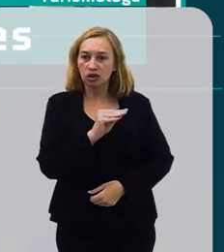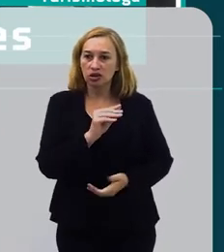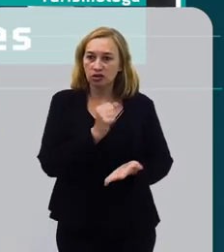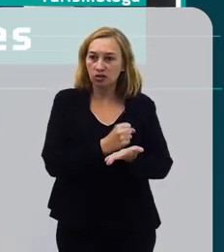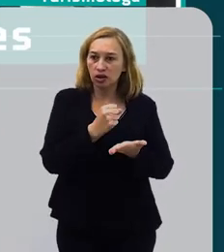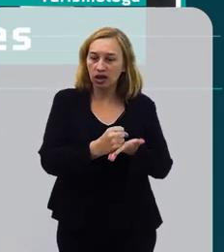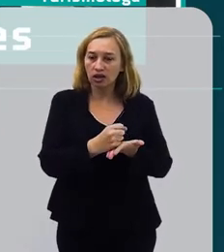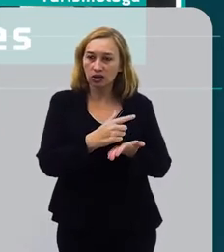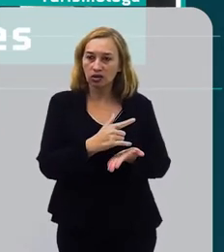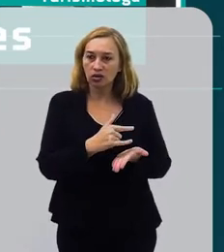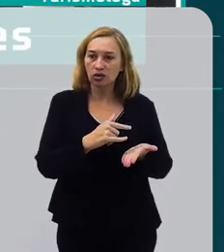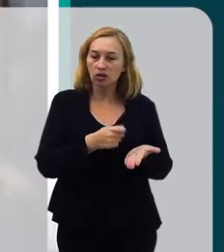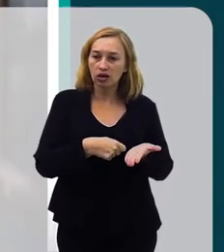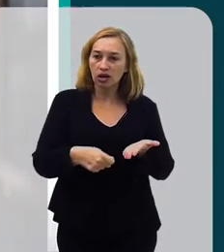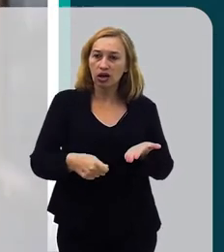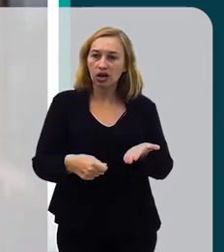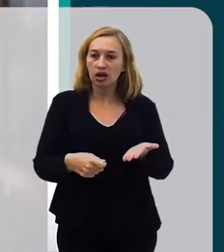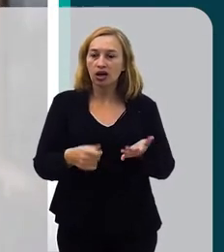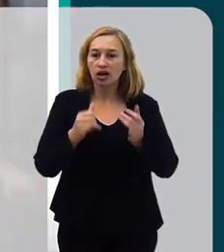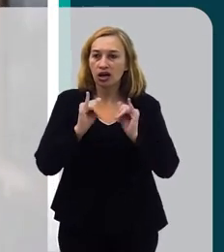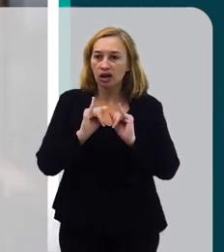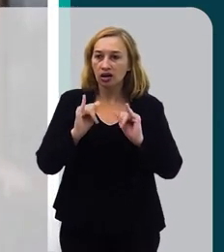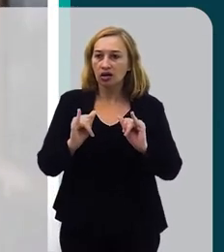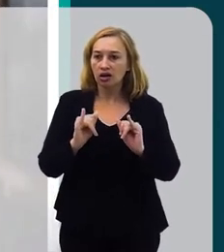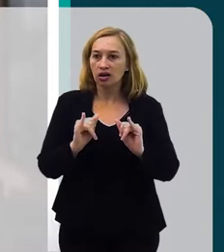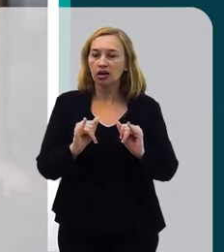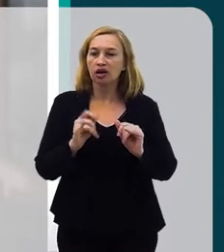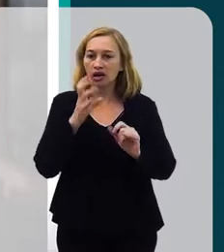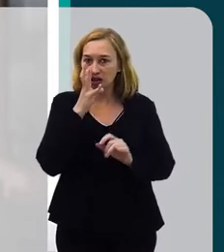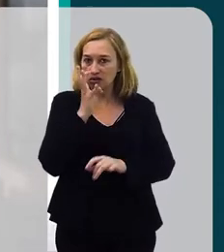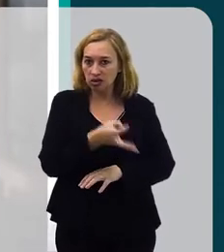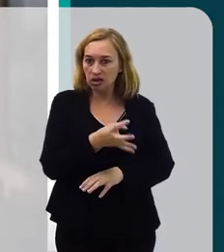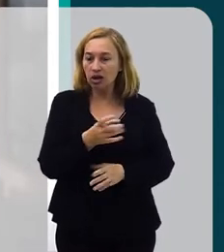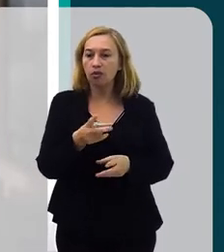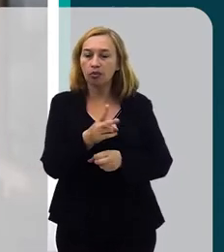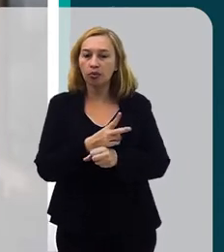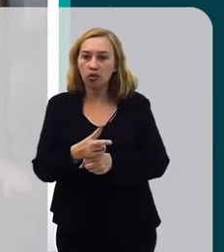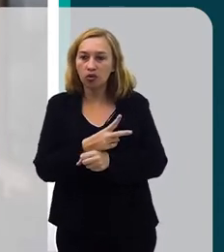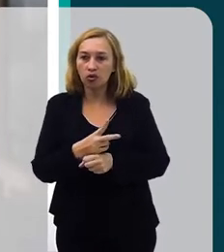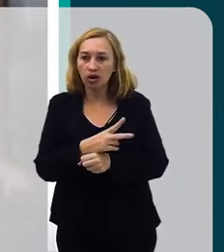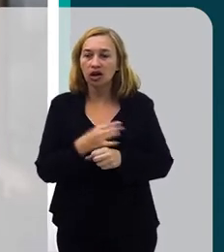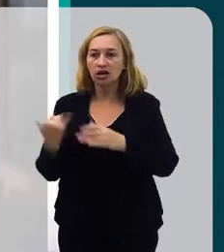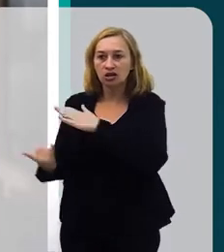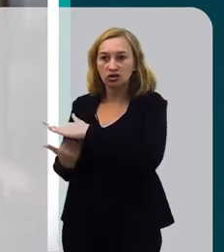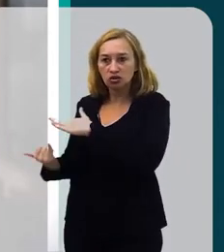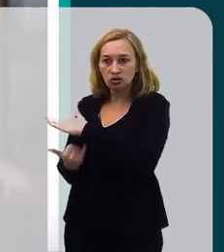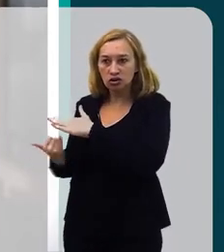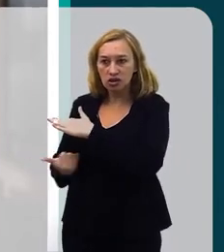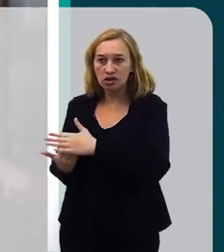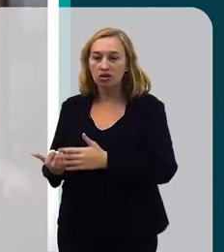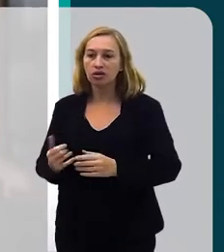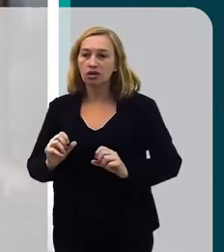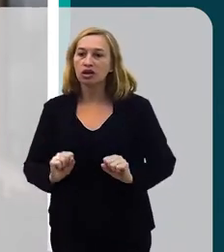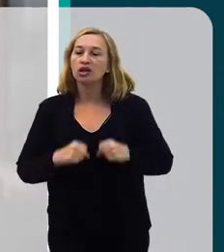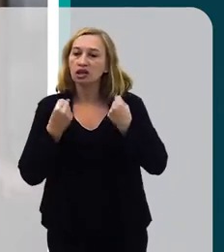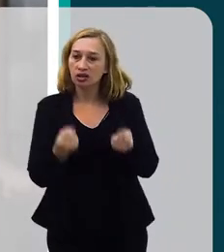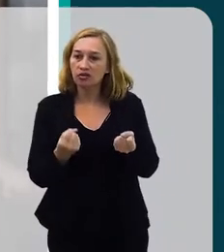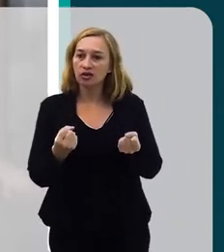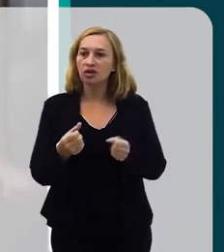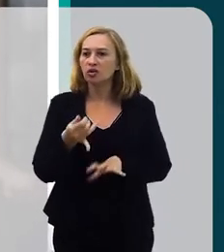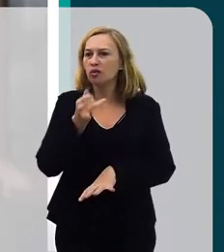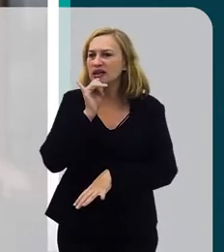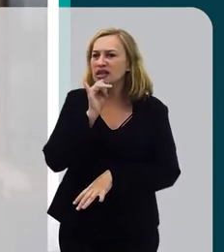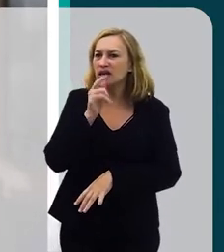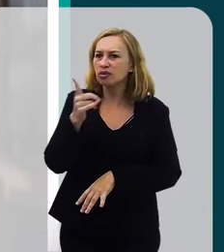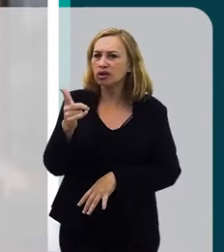a negação de um cartório, a orientação é denunciar, né? É Isso. procurar ajuda nas instituições que